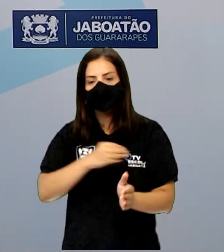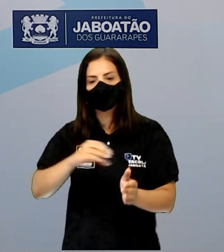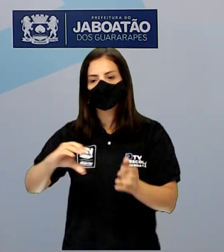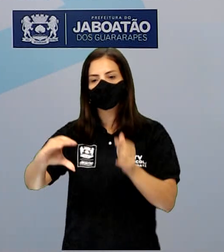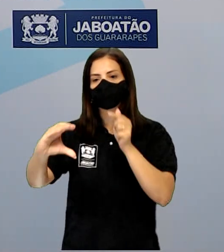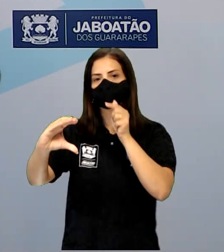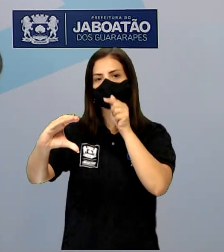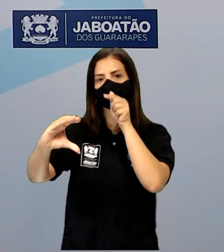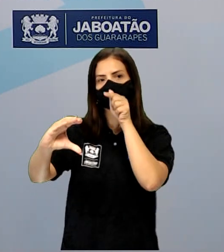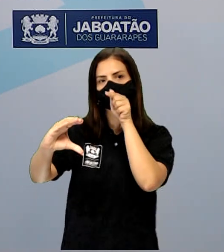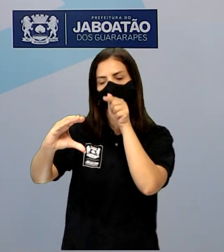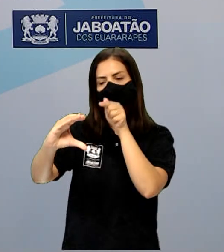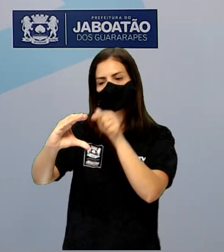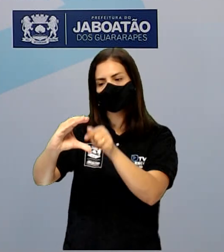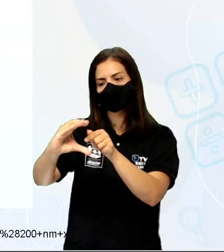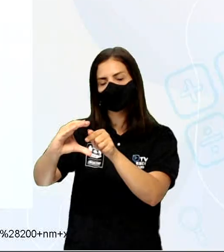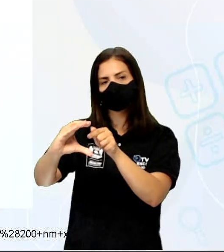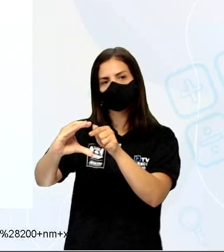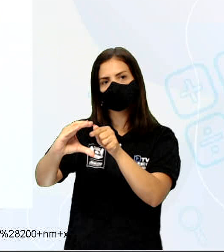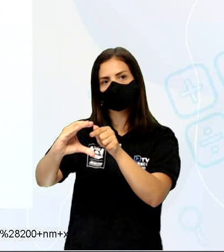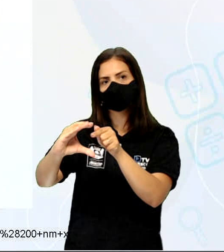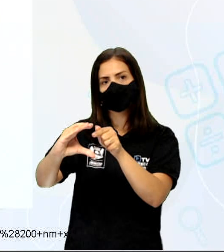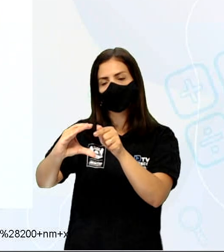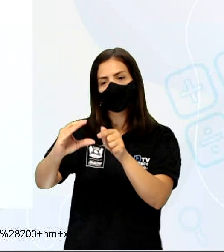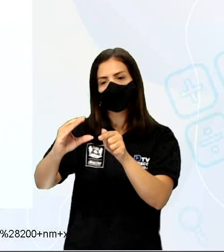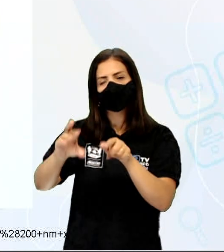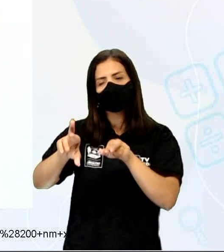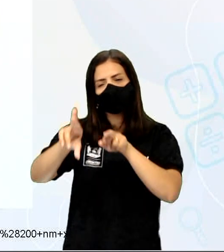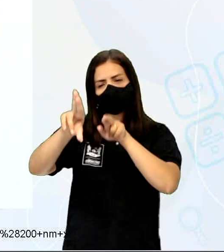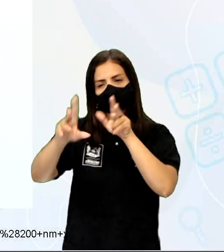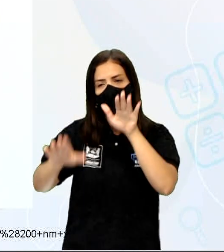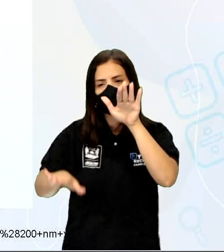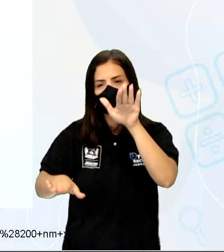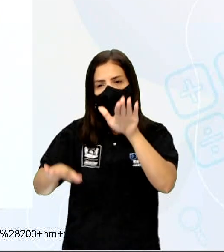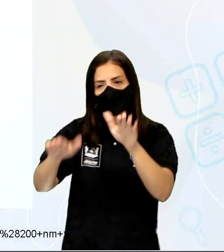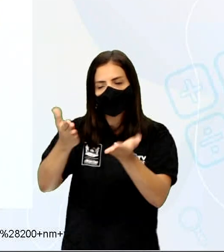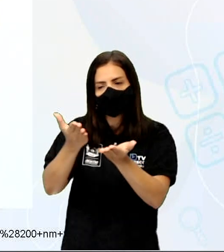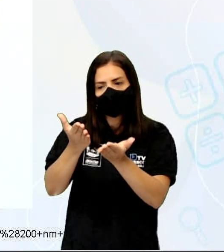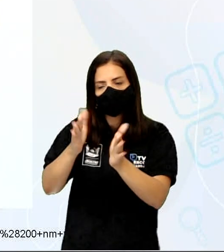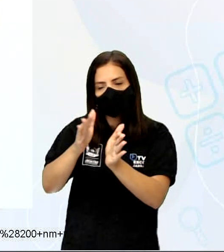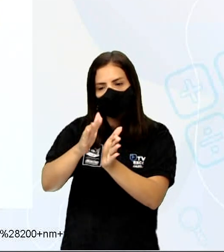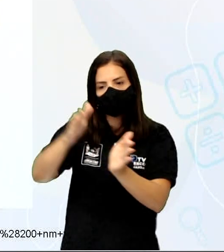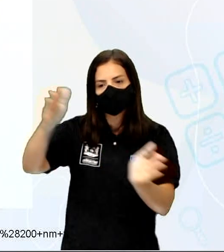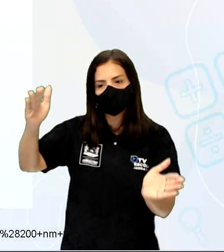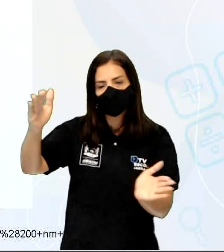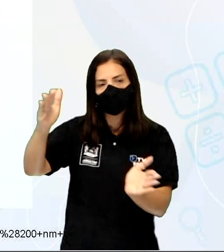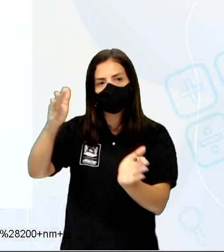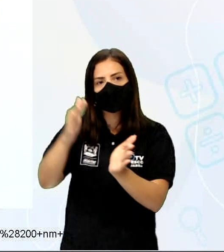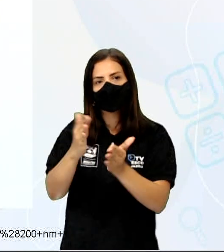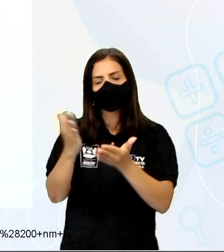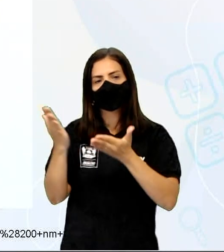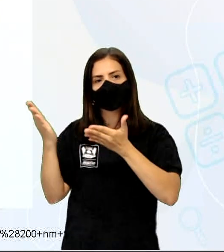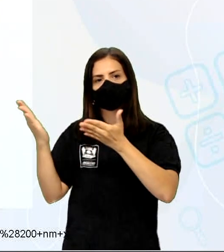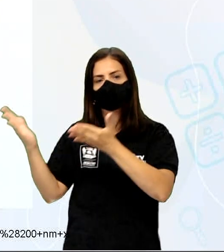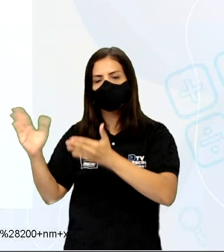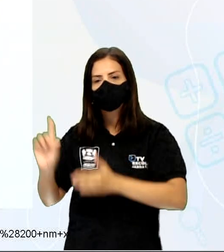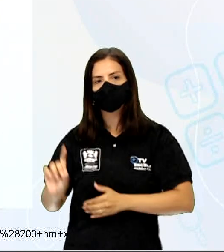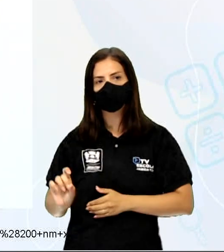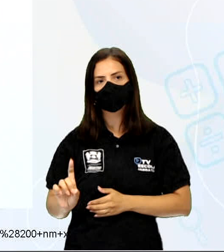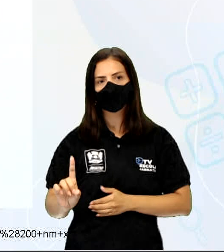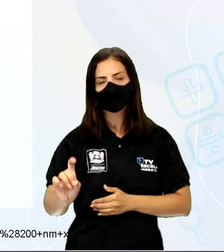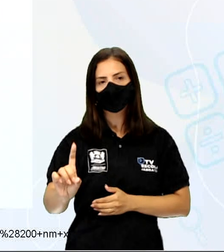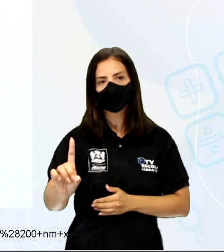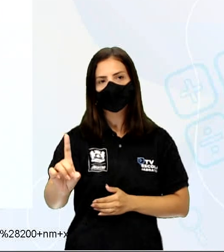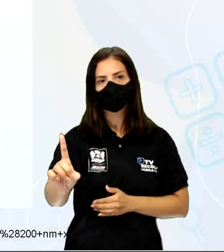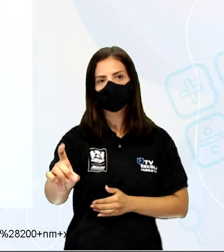também no tamanho. Se a gente observar aí, ó, se a gente for comparar essa bactéria, que é esse organismo que está sendo mostrado em formato de